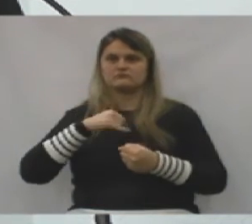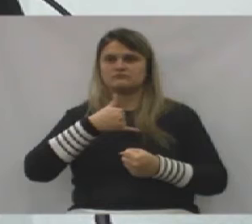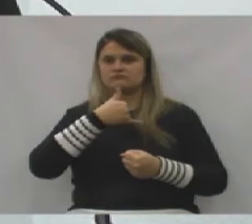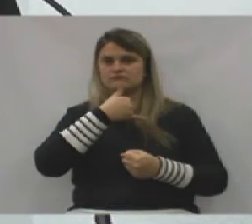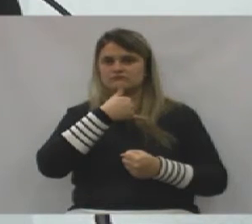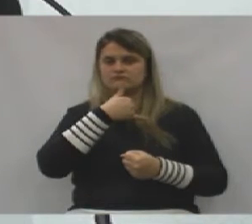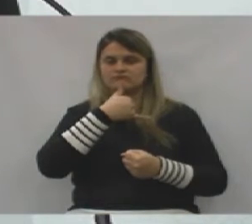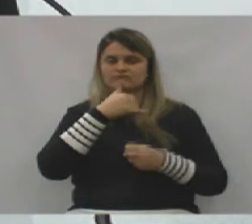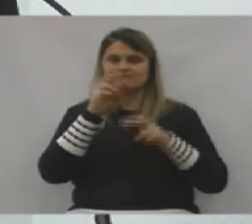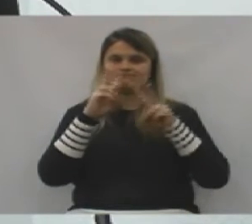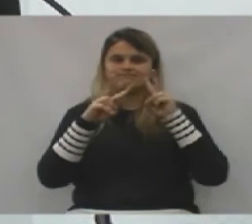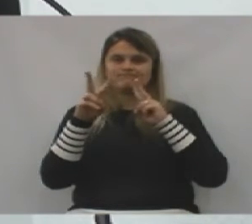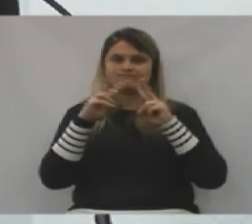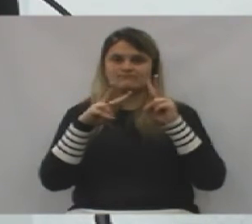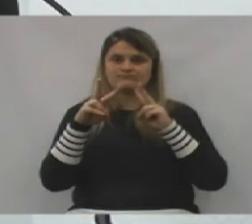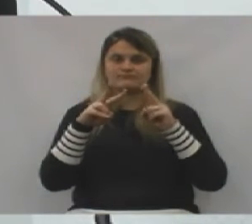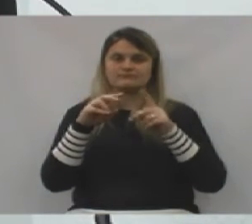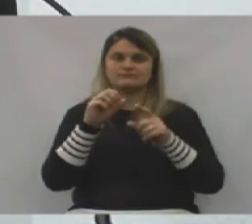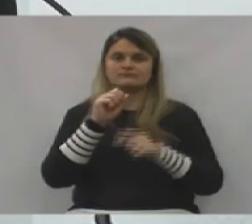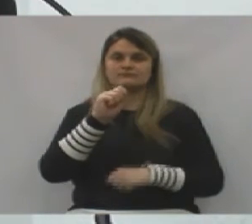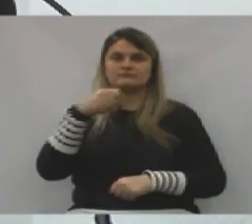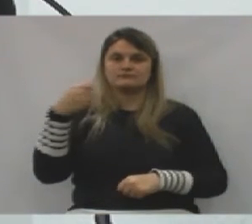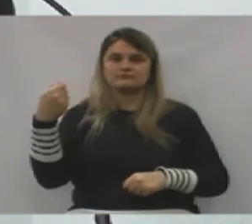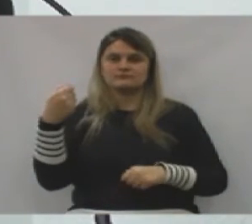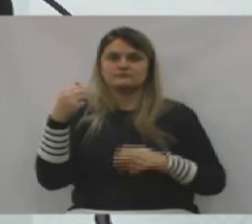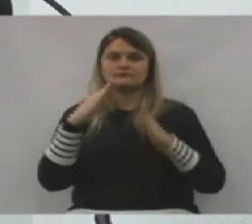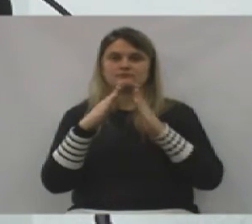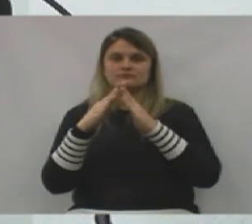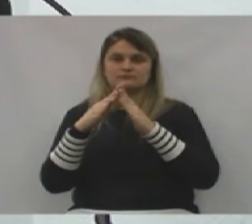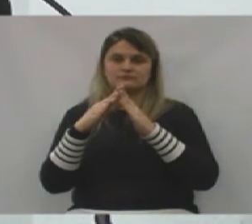né, ver na associação de moradores